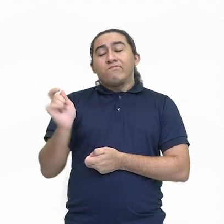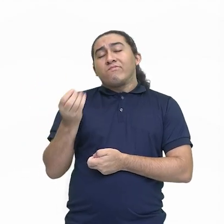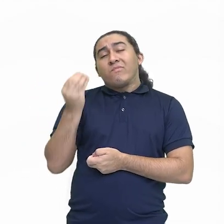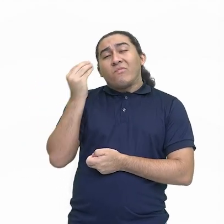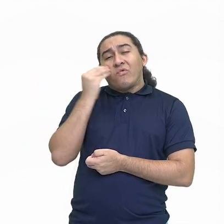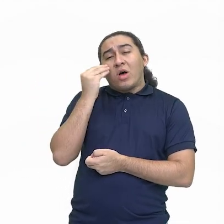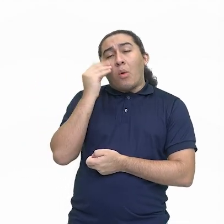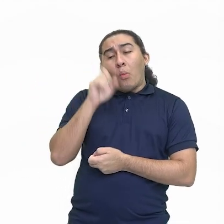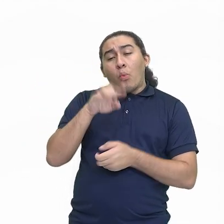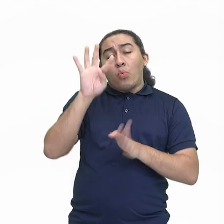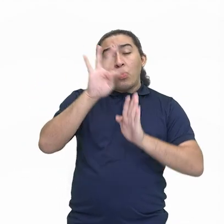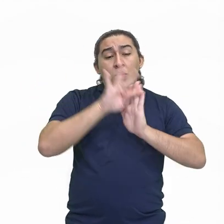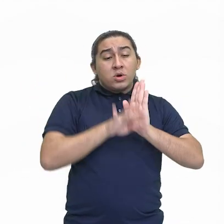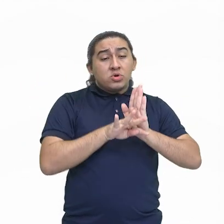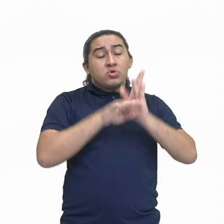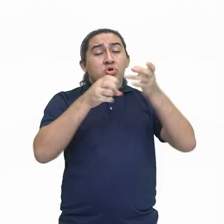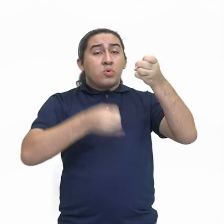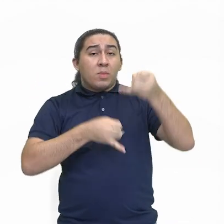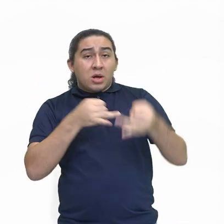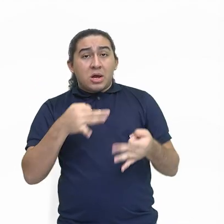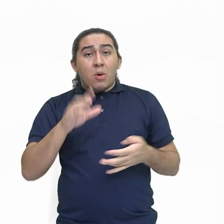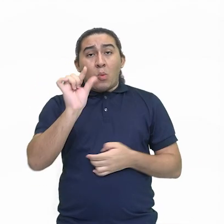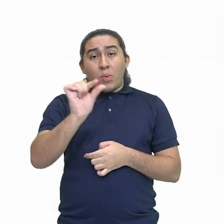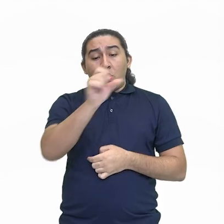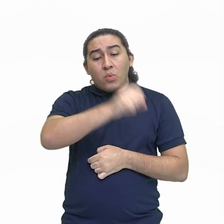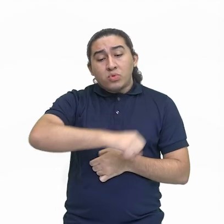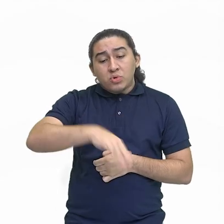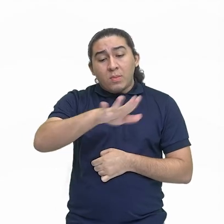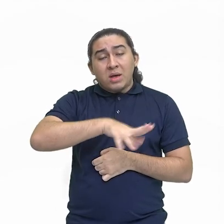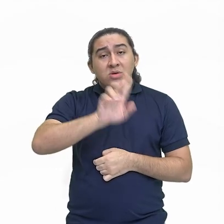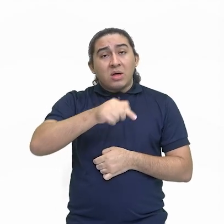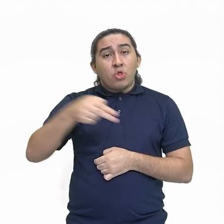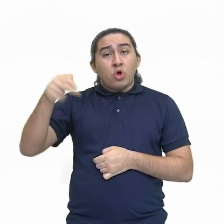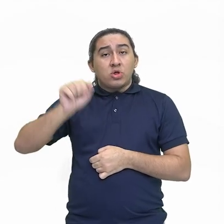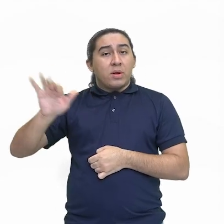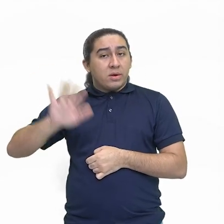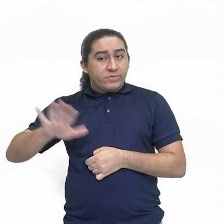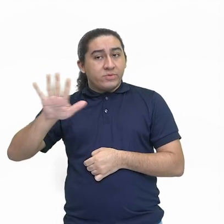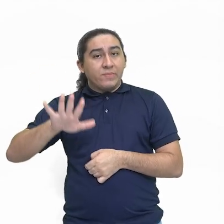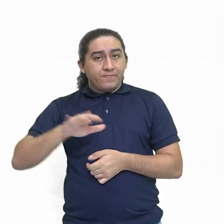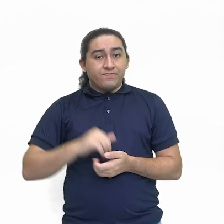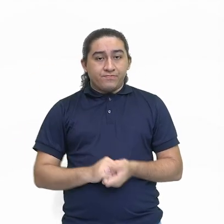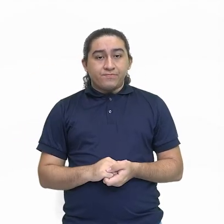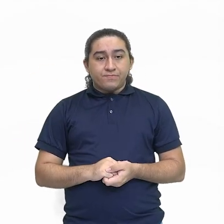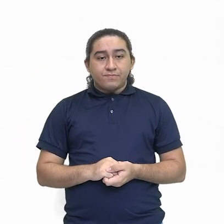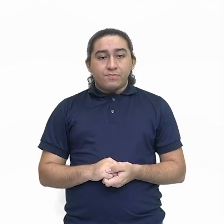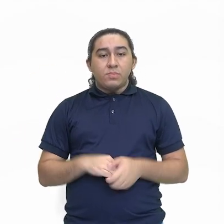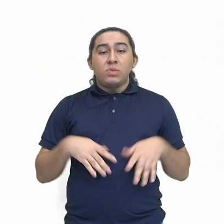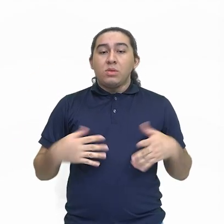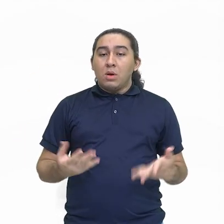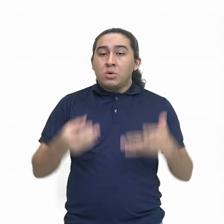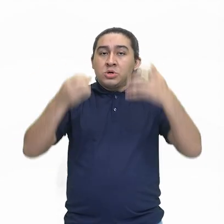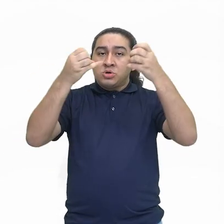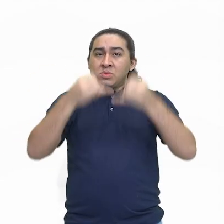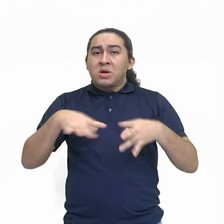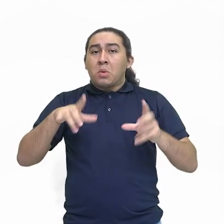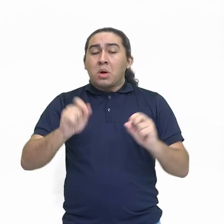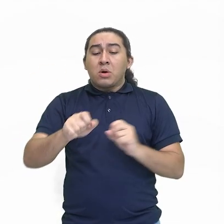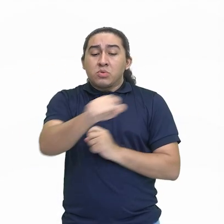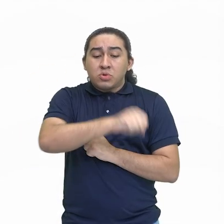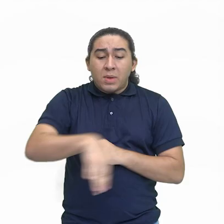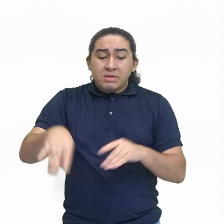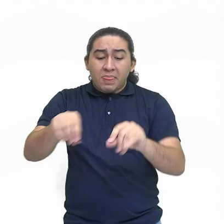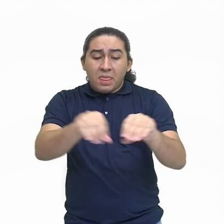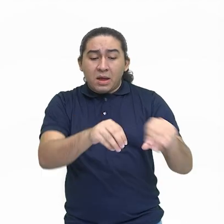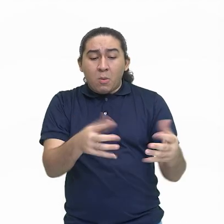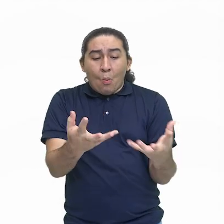pouco de um lugar do Nordeste. Então, ele fala, né, do lugar seco. E por que